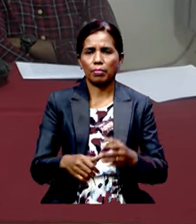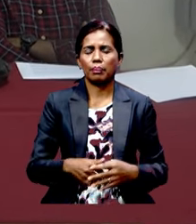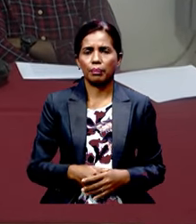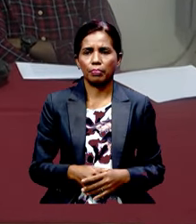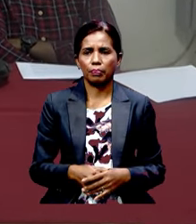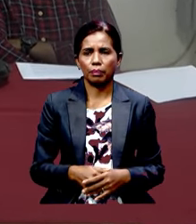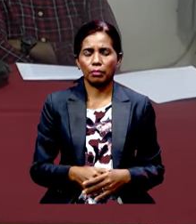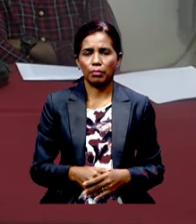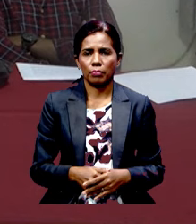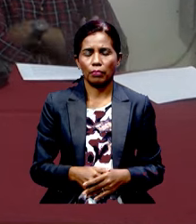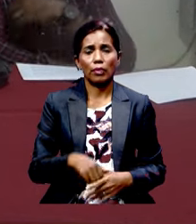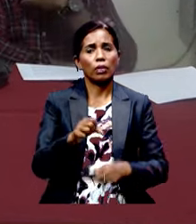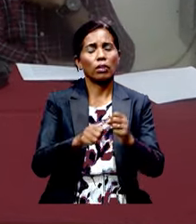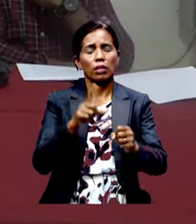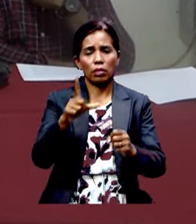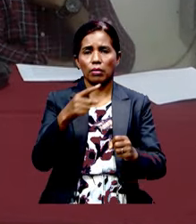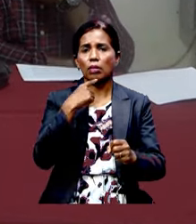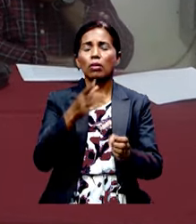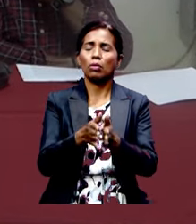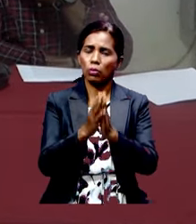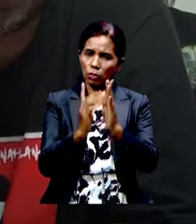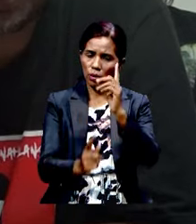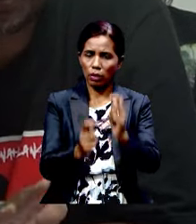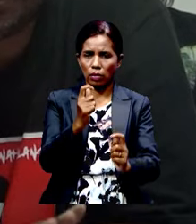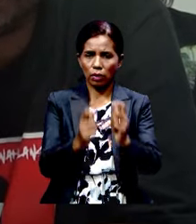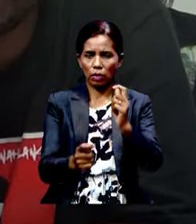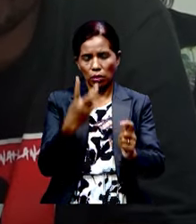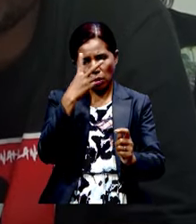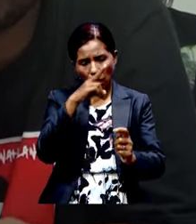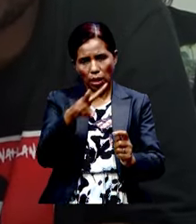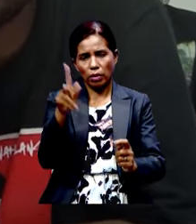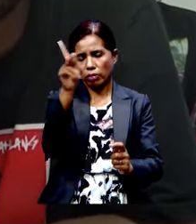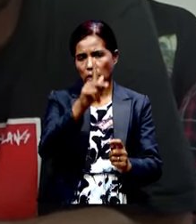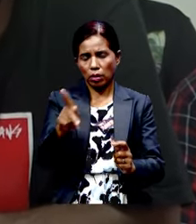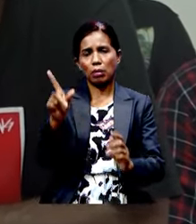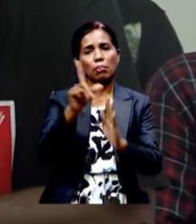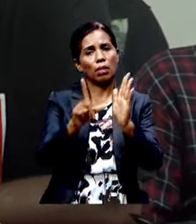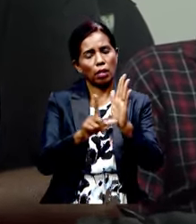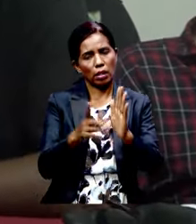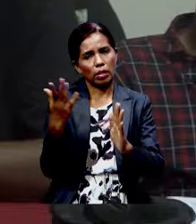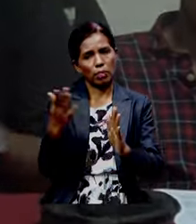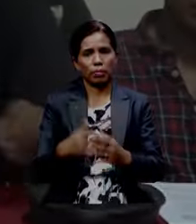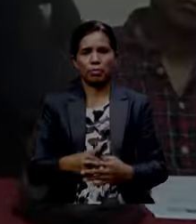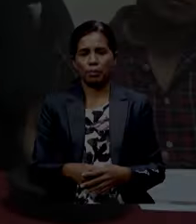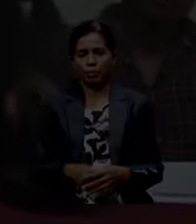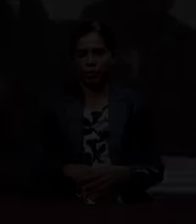pena. Sociedade civil mos husu ba tribunal atu halo fiscalização ba lei refere. Equipa cobertura, GMN.